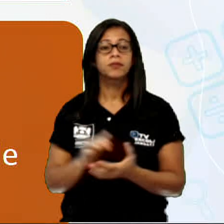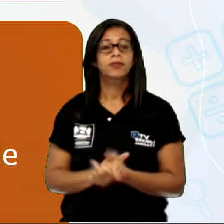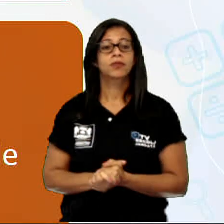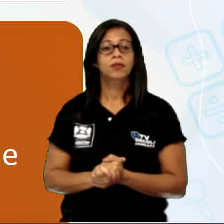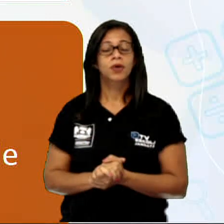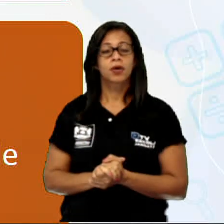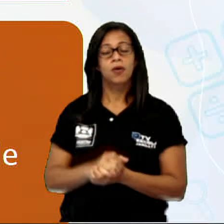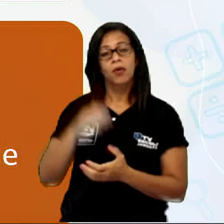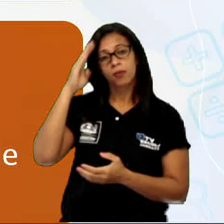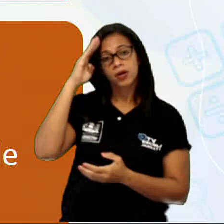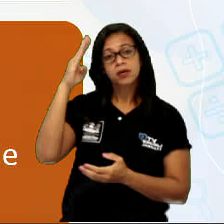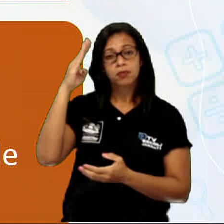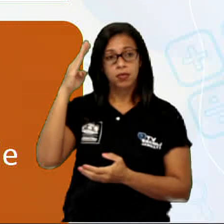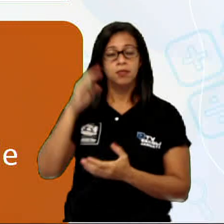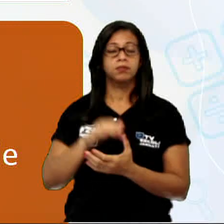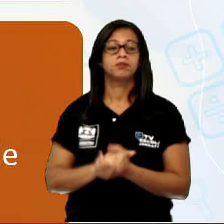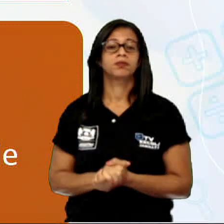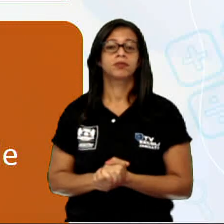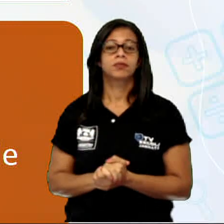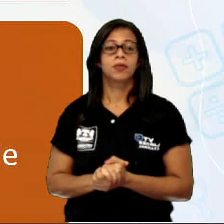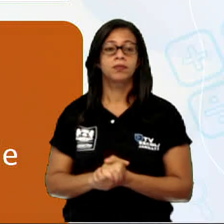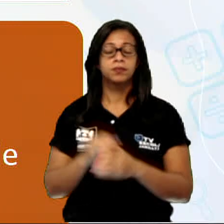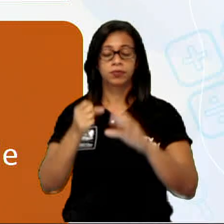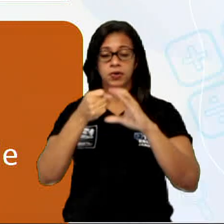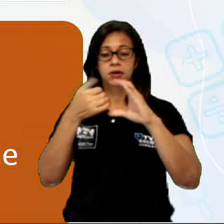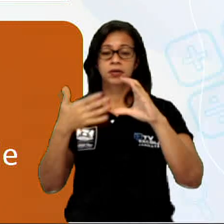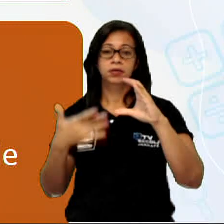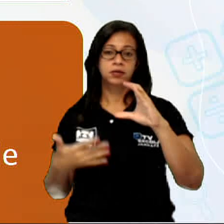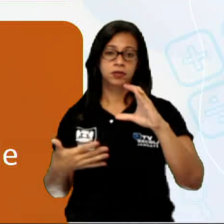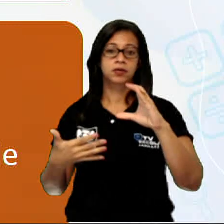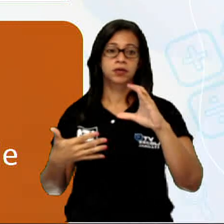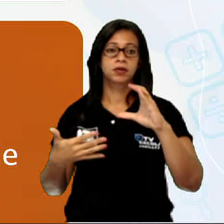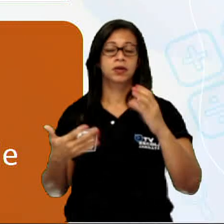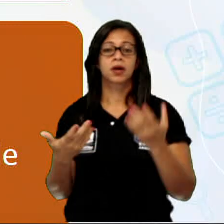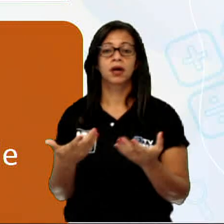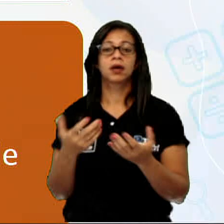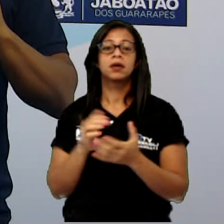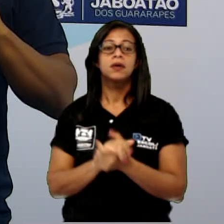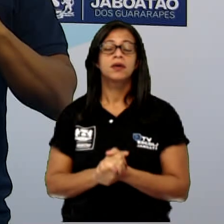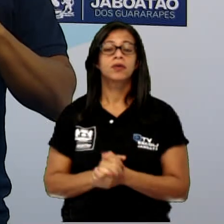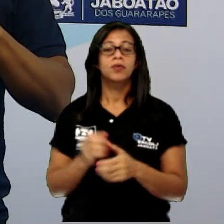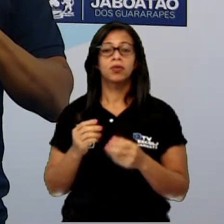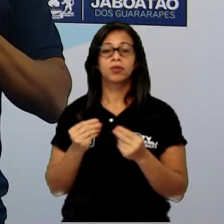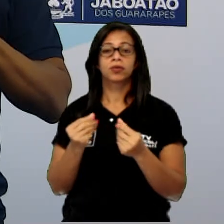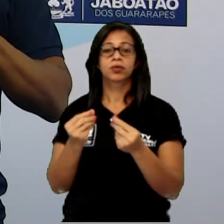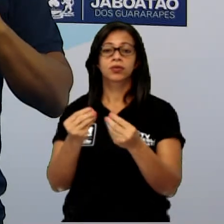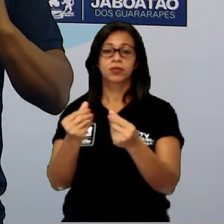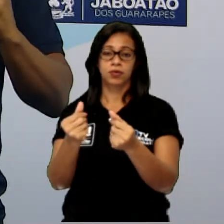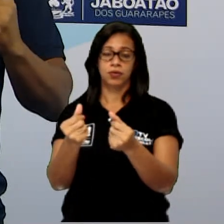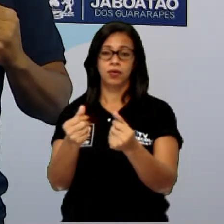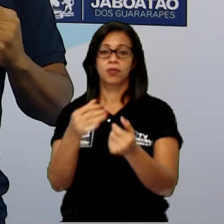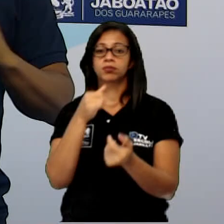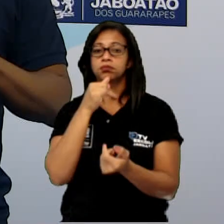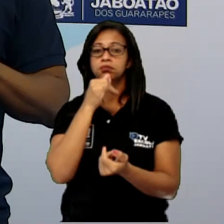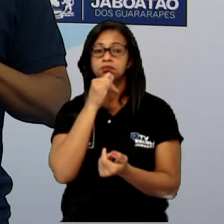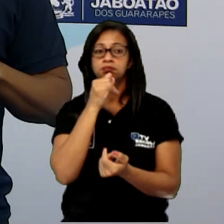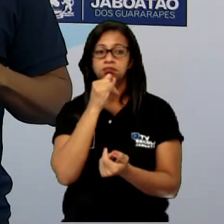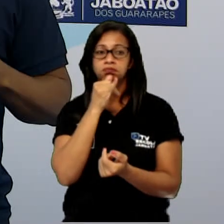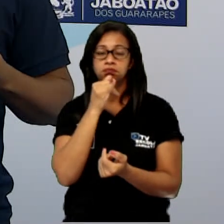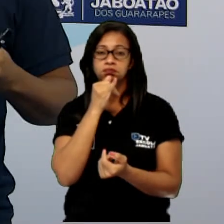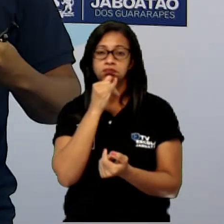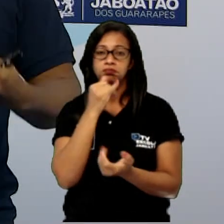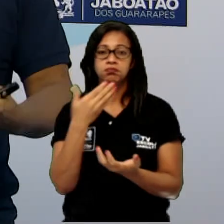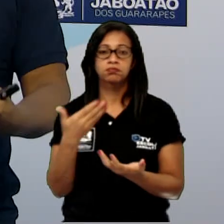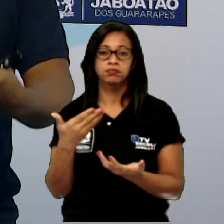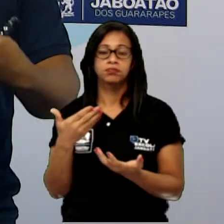poroso e impermeável. O que quer dizer isso? Quer dizer que a água ou líquido ele